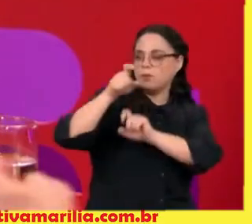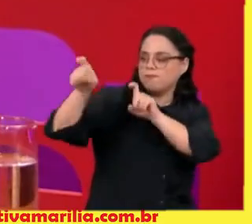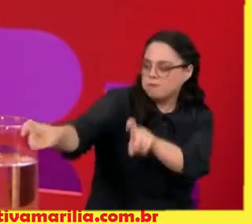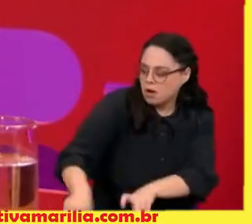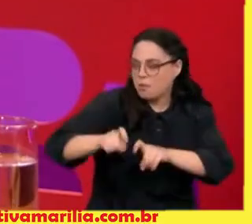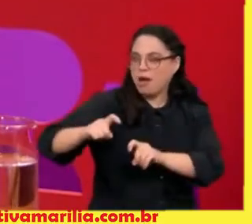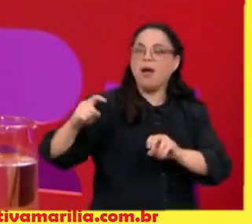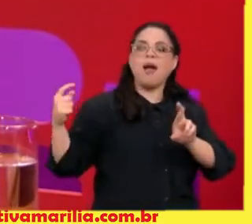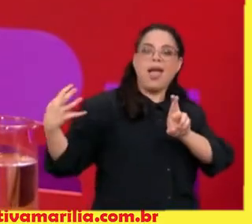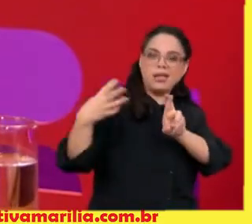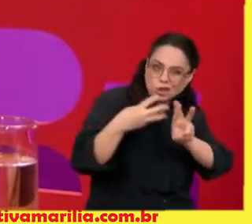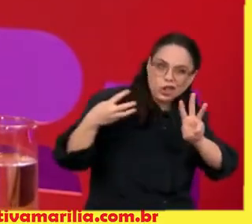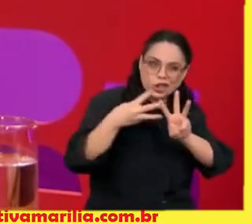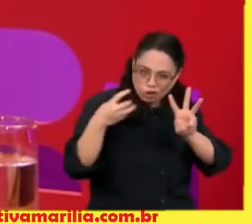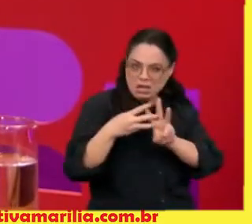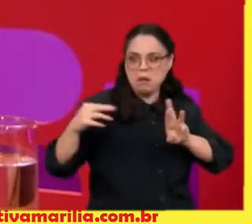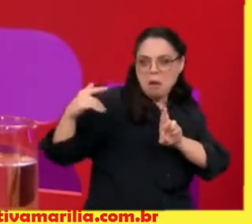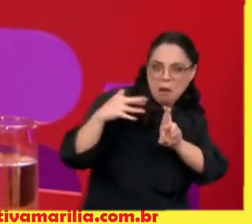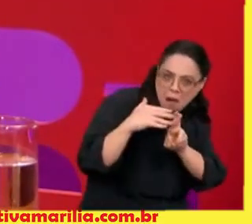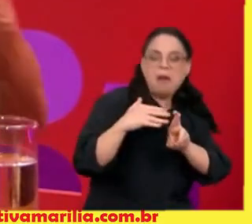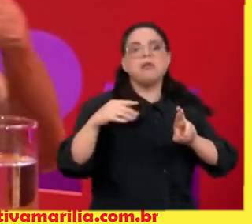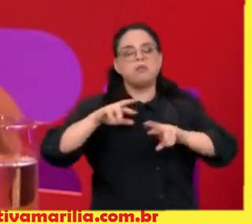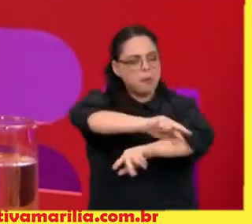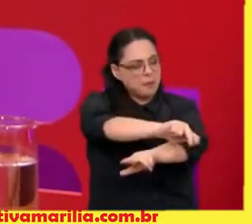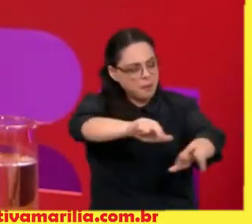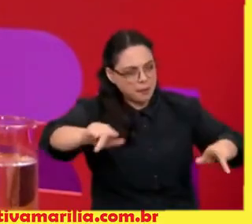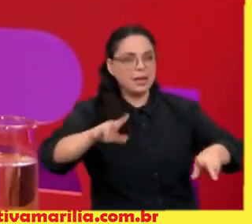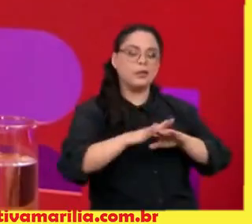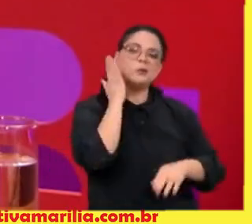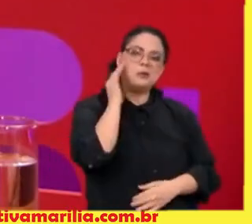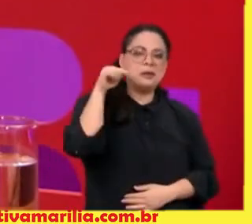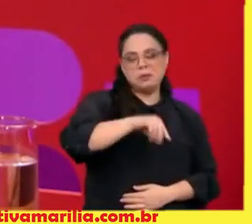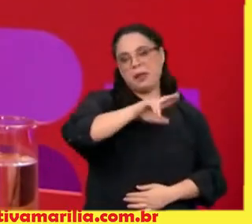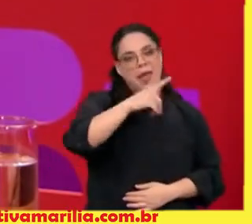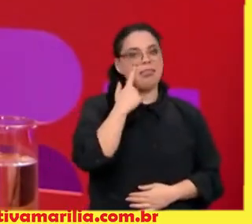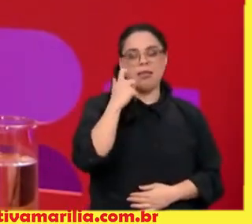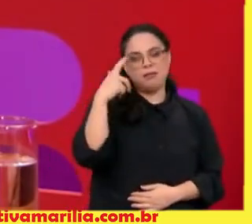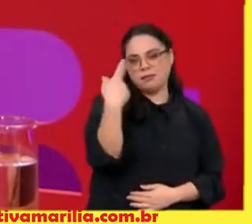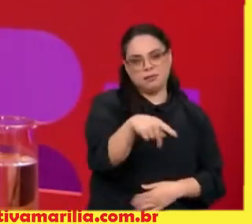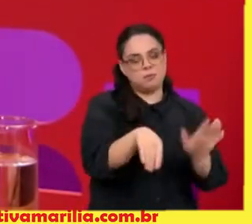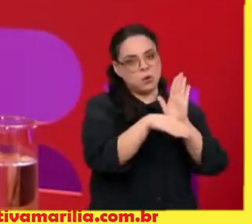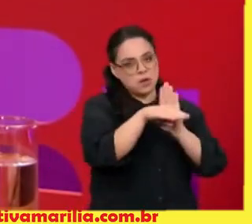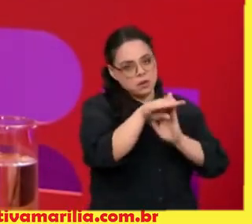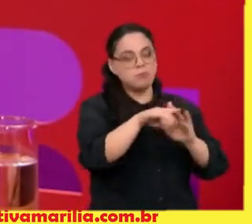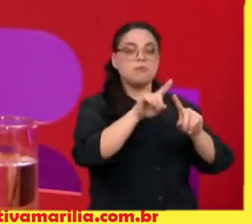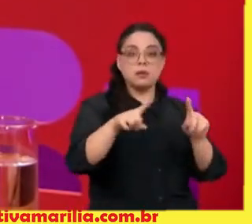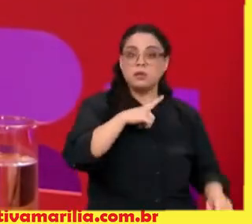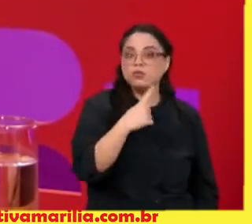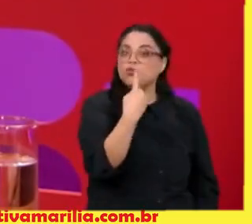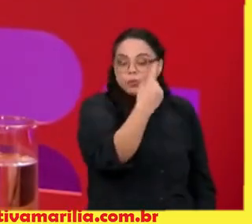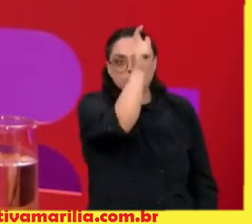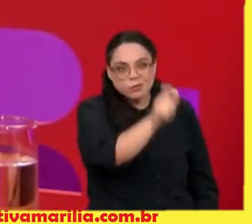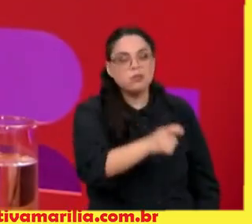só para eu te explicar o que foi. Claro. Não é o interesse desse programa todo, mas eu queria pelo menos mencionar. Mas teve um cara